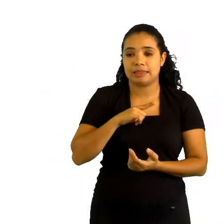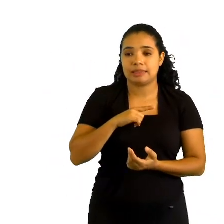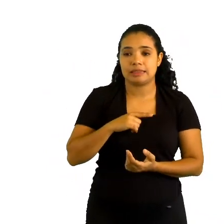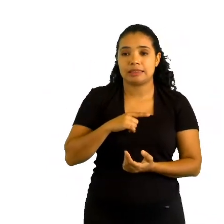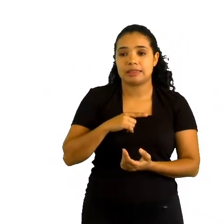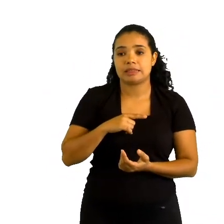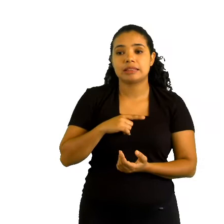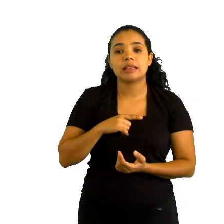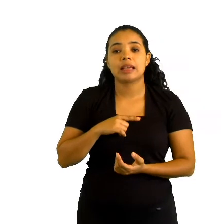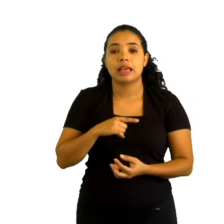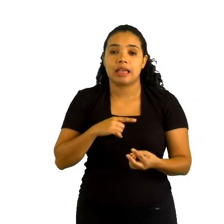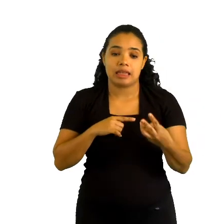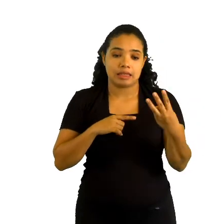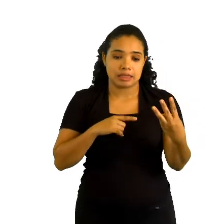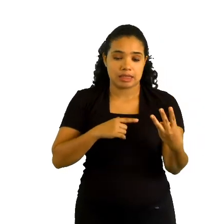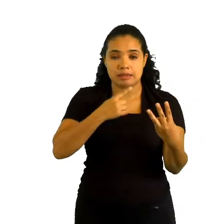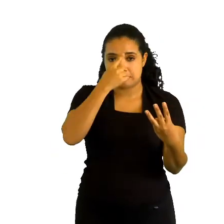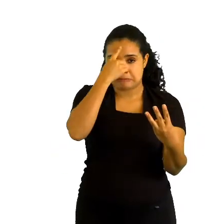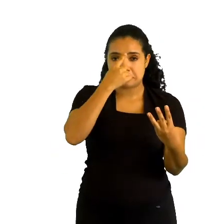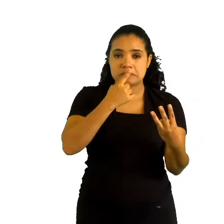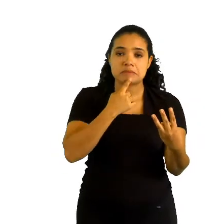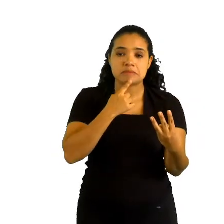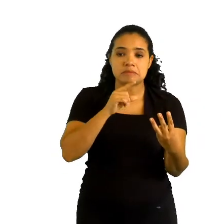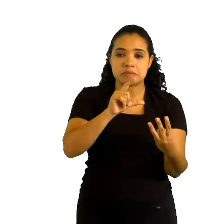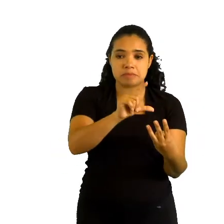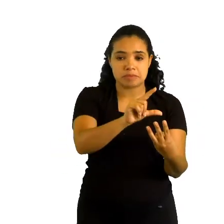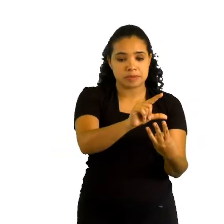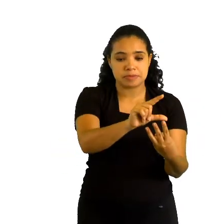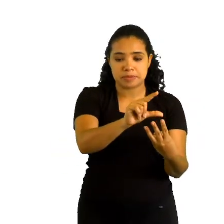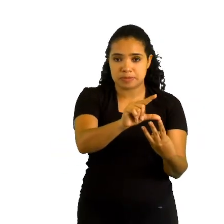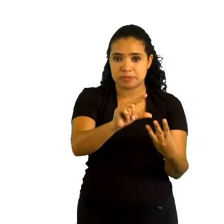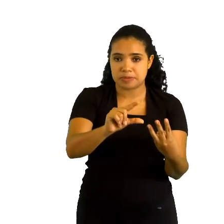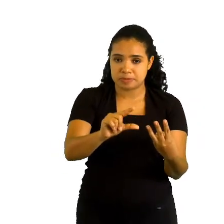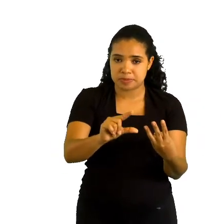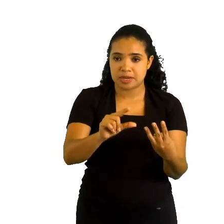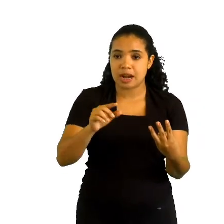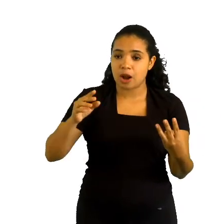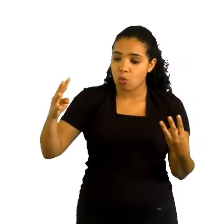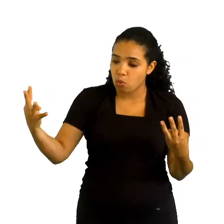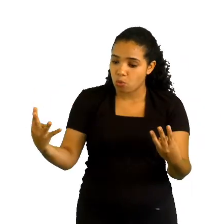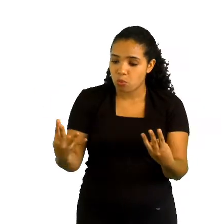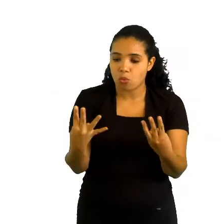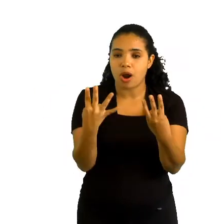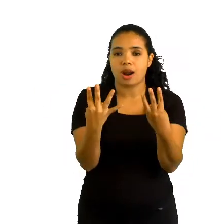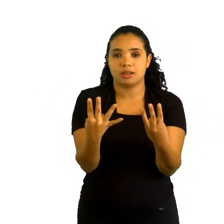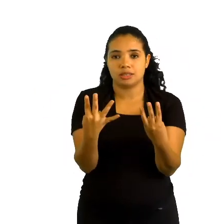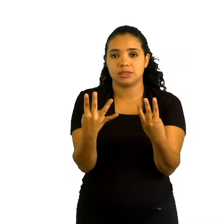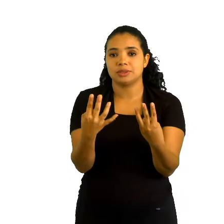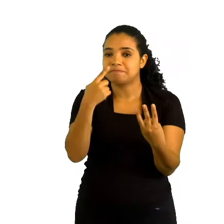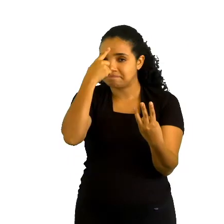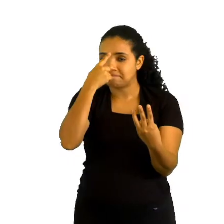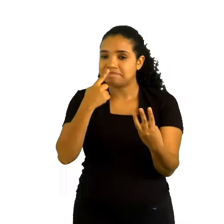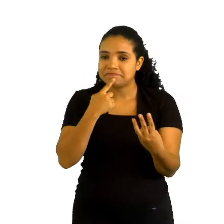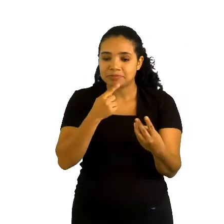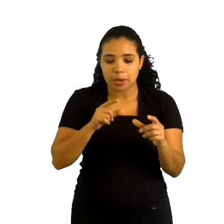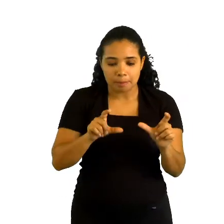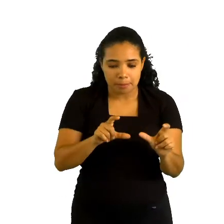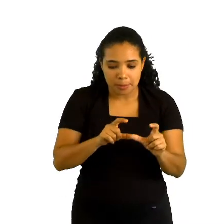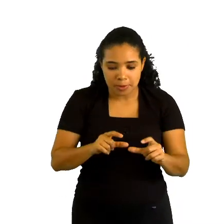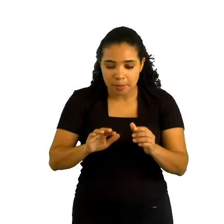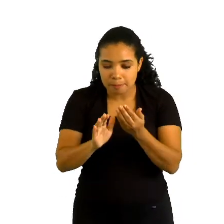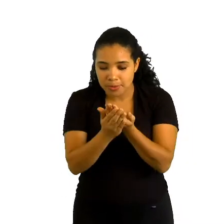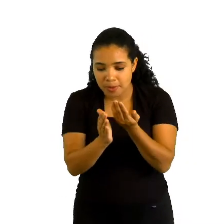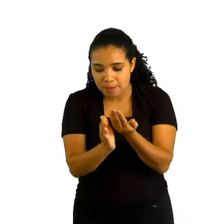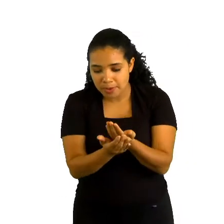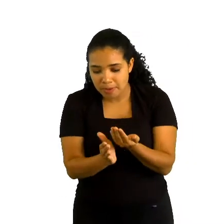ele já tem 3 figurinhas lá coladas, e eu consegui mais 4 figurinhas, né? Então, vou acrescentar esse meu álbum mais